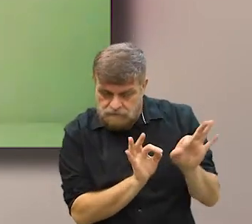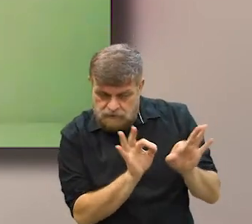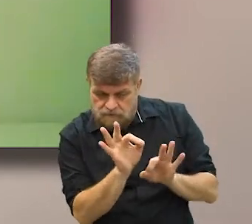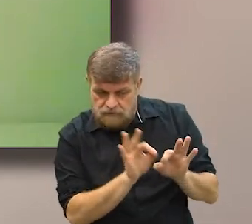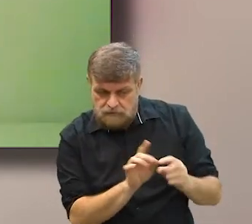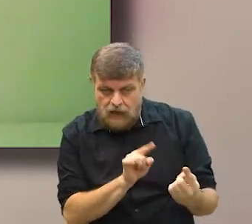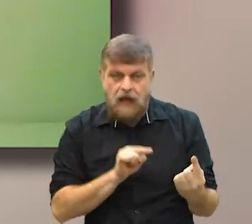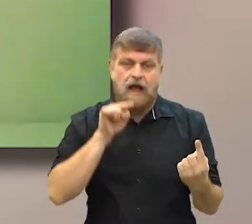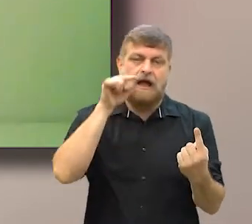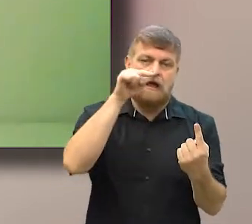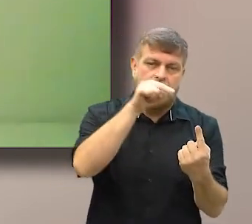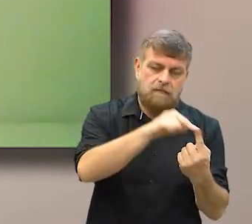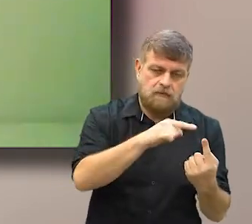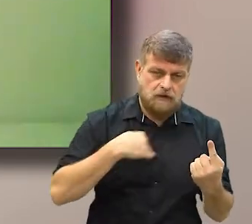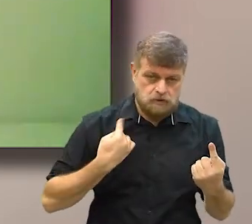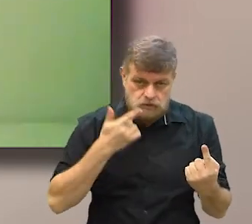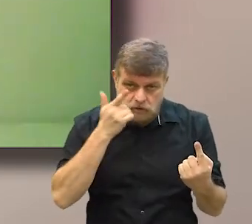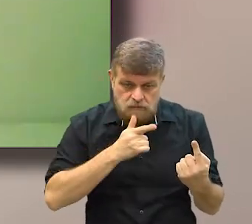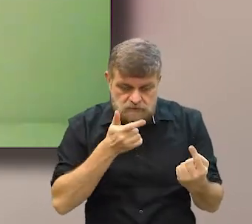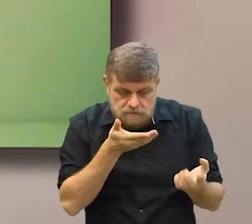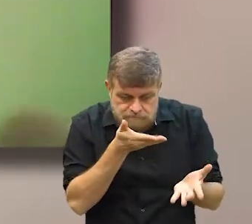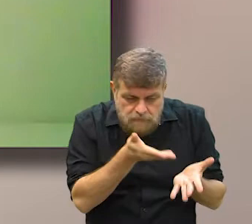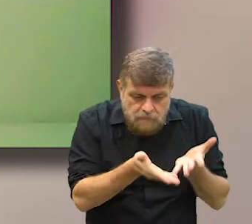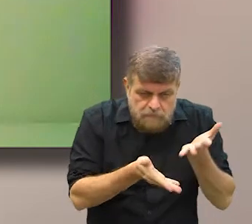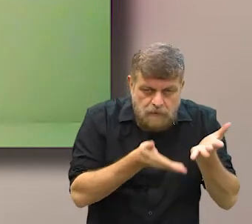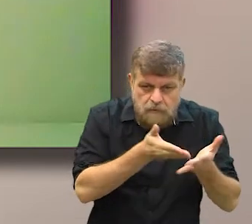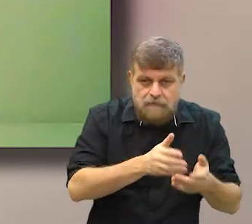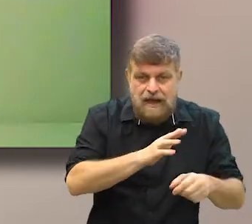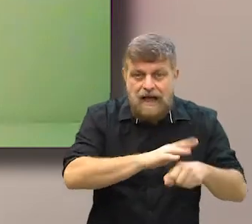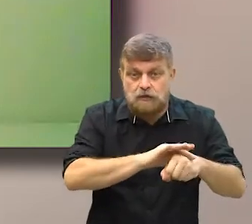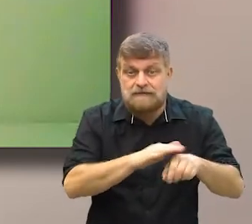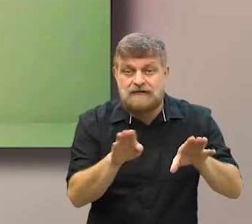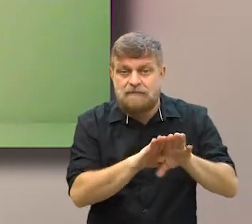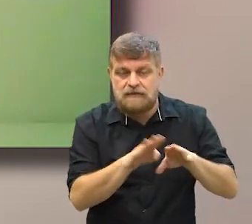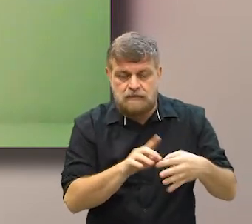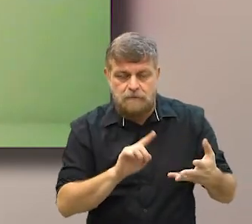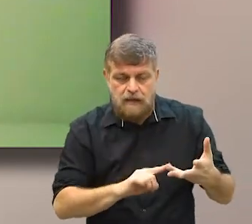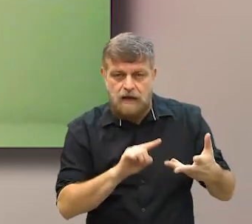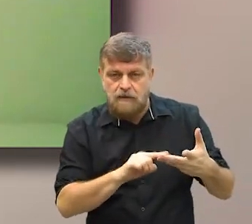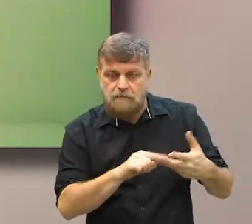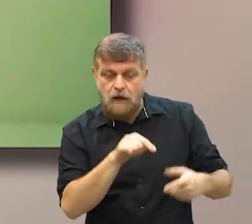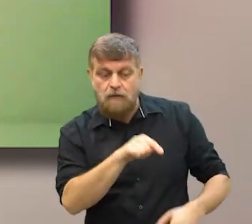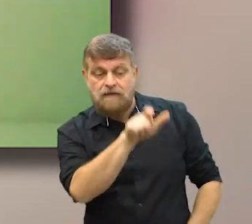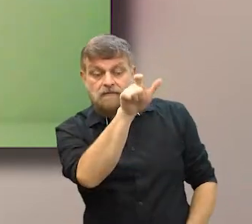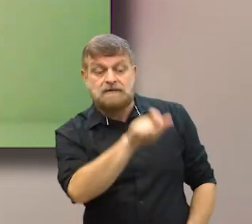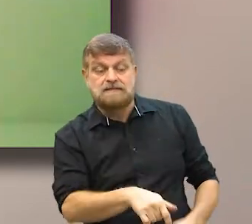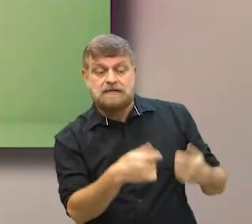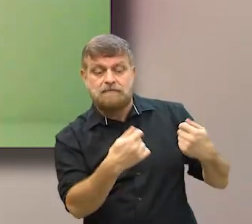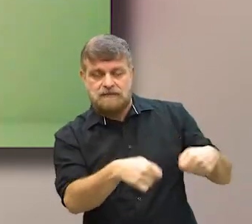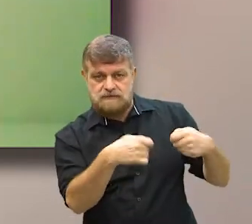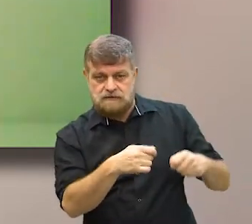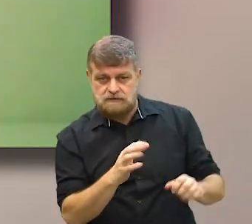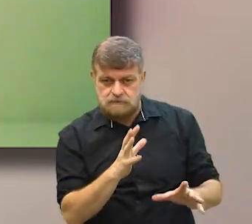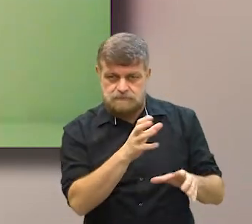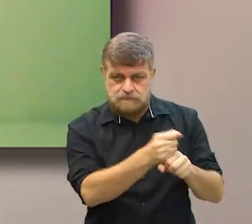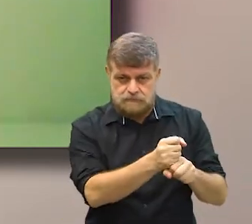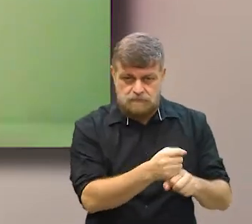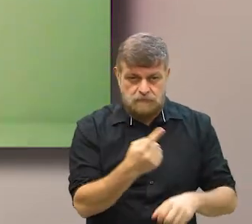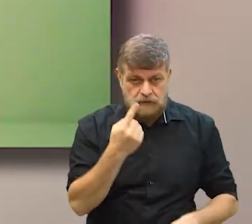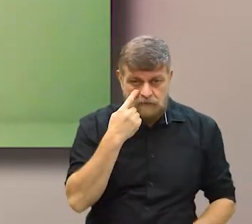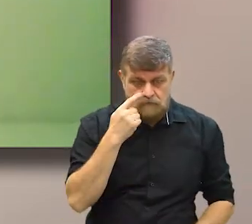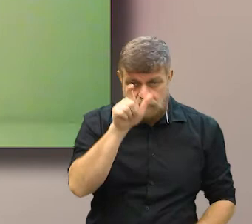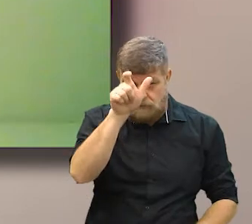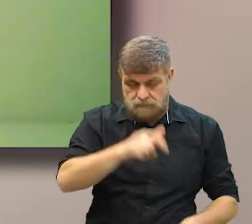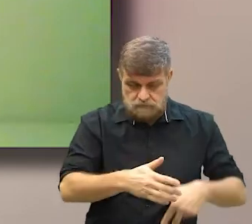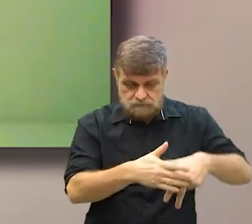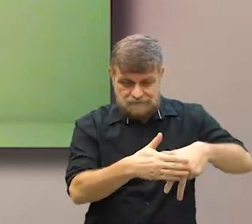tem que ser elaborada para que a gente possa abordar não só a doença, mas também as necessidades do paciente como um todo. Outro